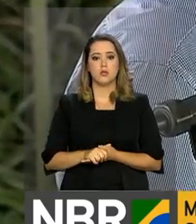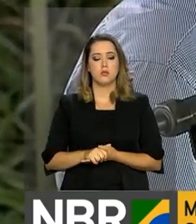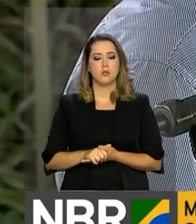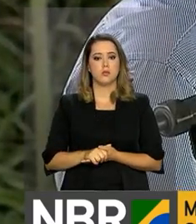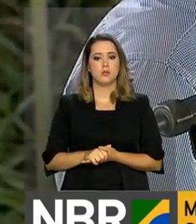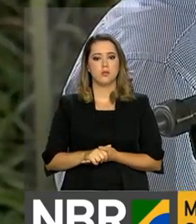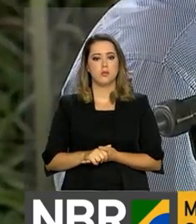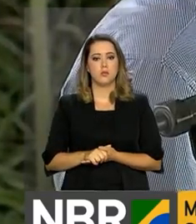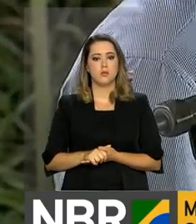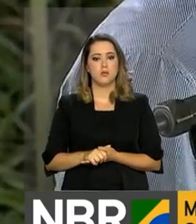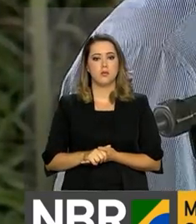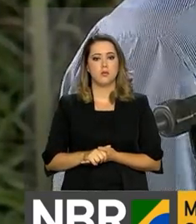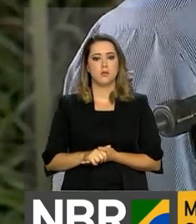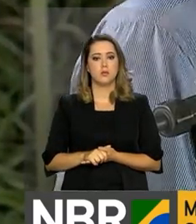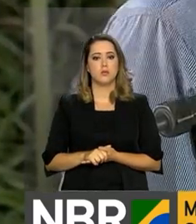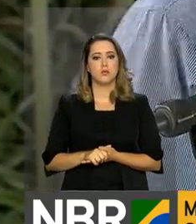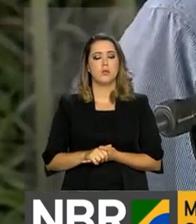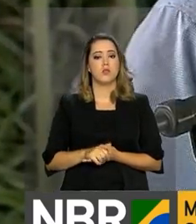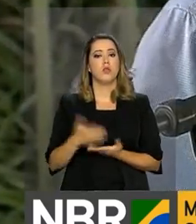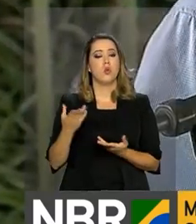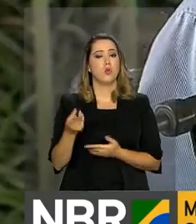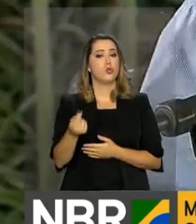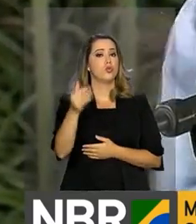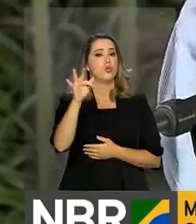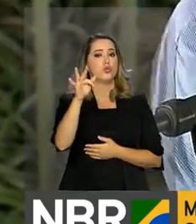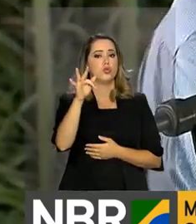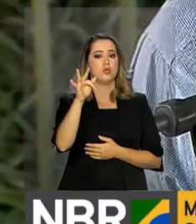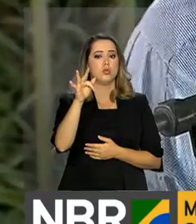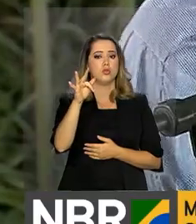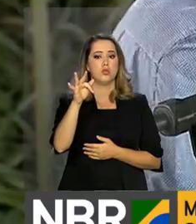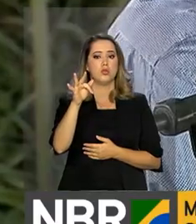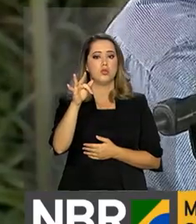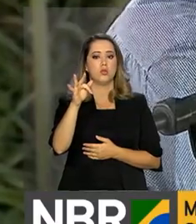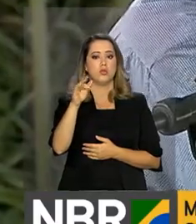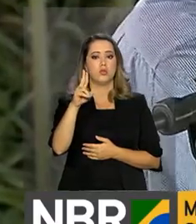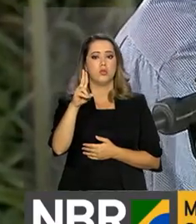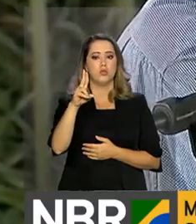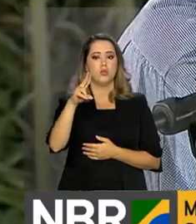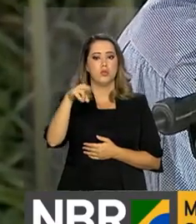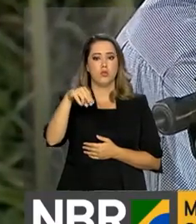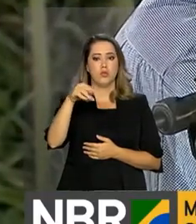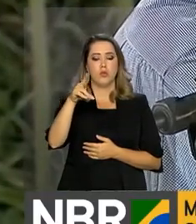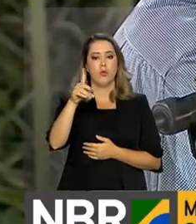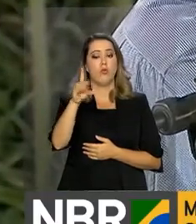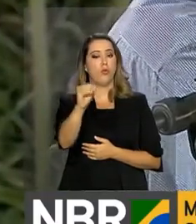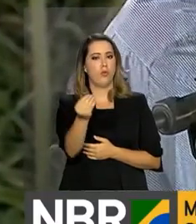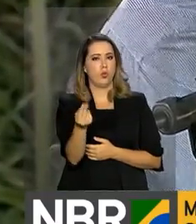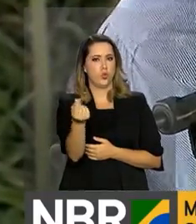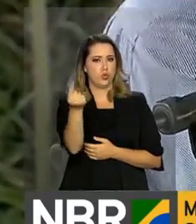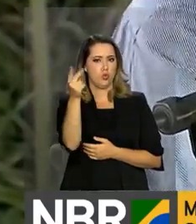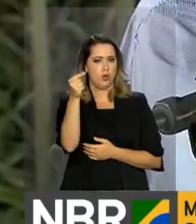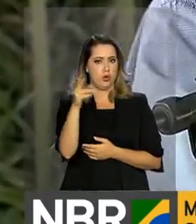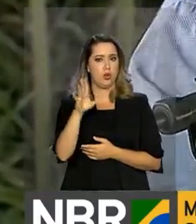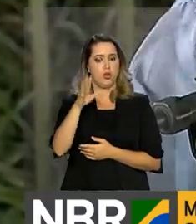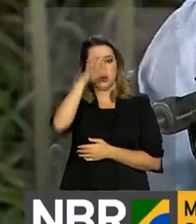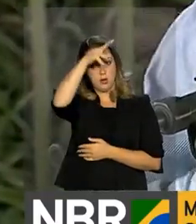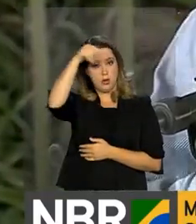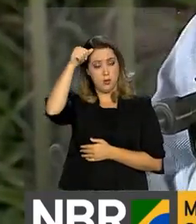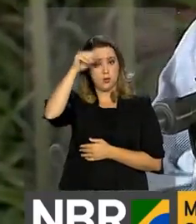liberado pela primeira vez. O Fundo Amazônia, que foi liberado pela primeira vez. É que se eu dissesse tudo, teria que ficar a tarde toda aqui, né? Então, eu